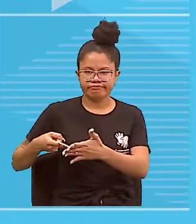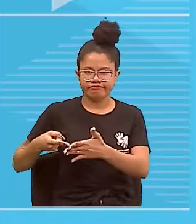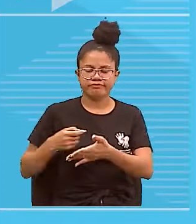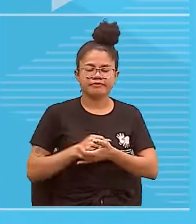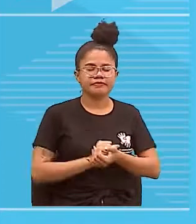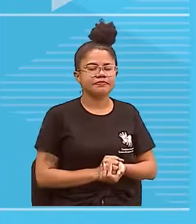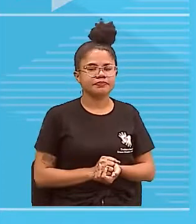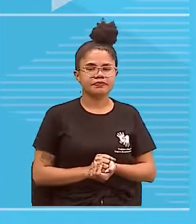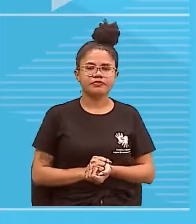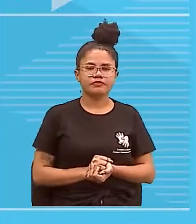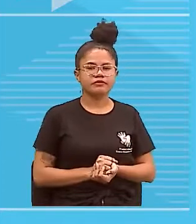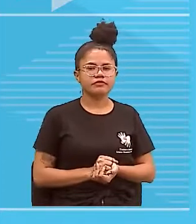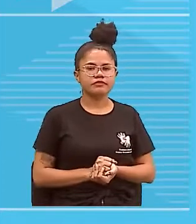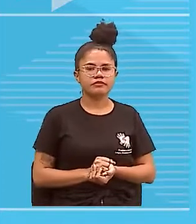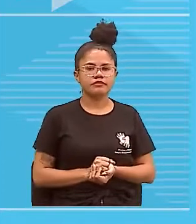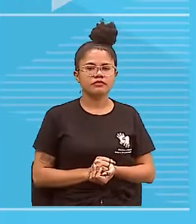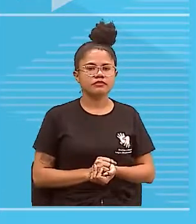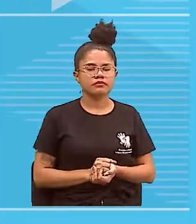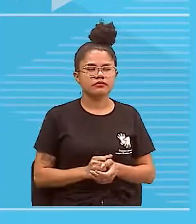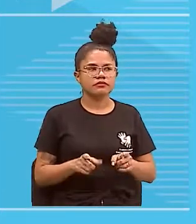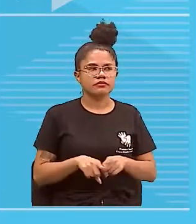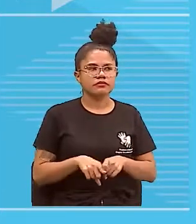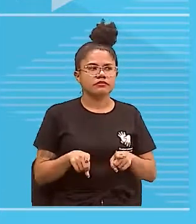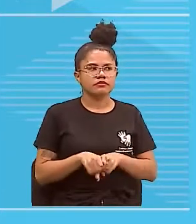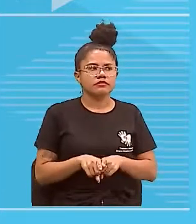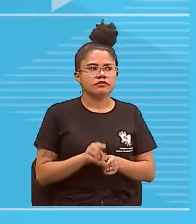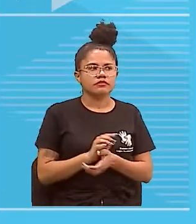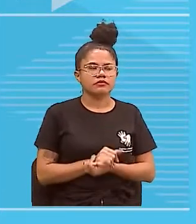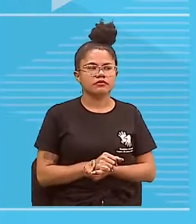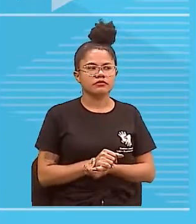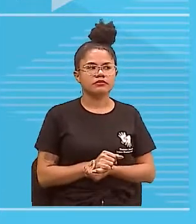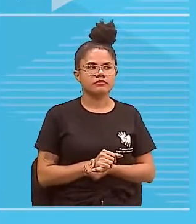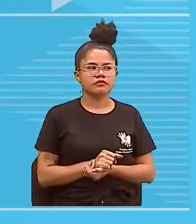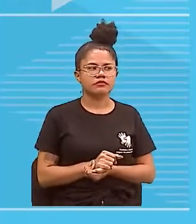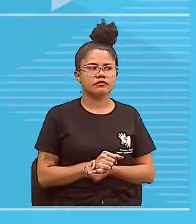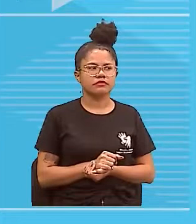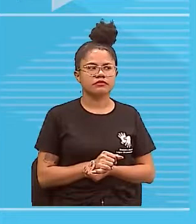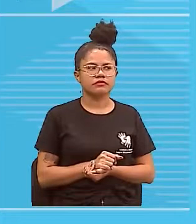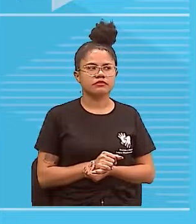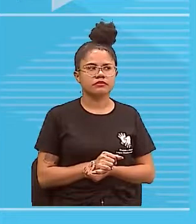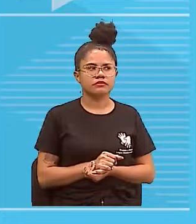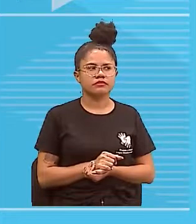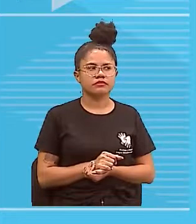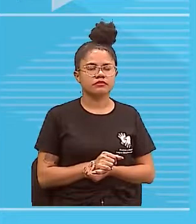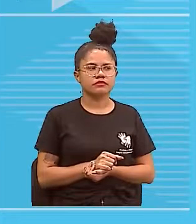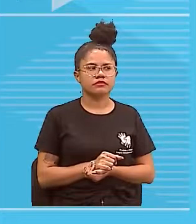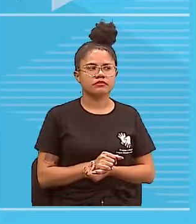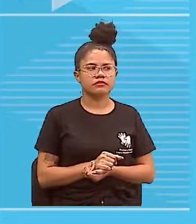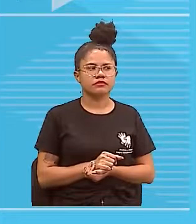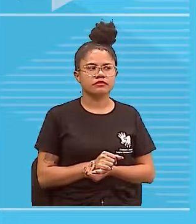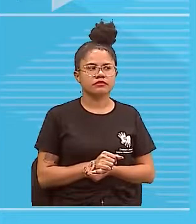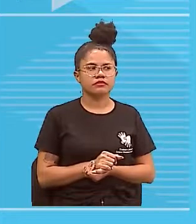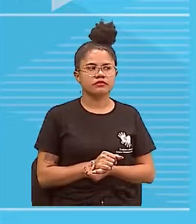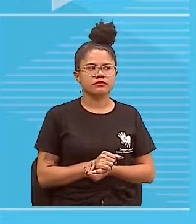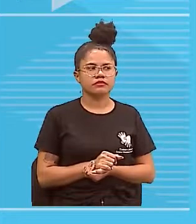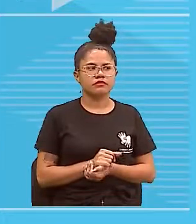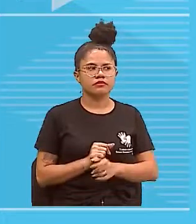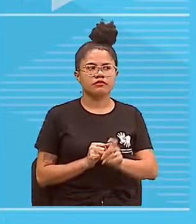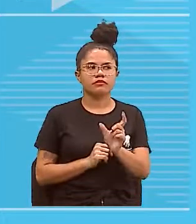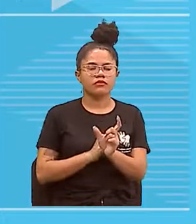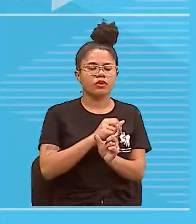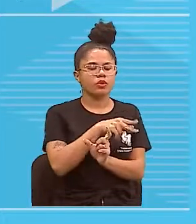e é no caso dos te não vi aqui os te esta semana Não